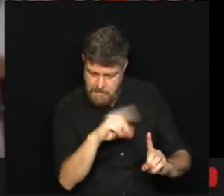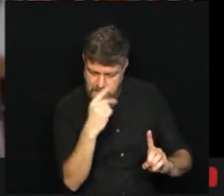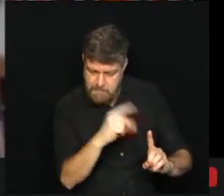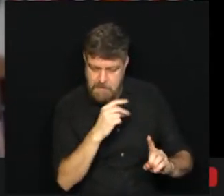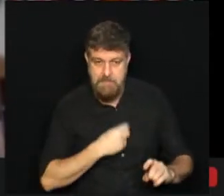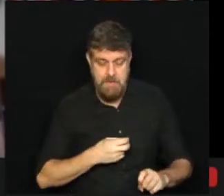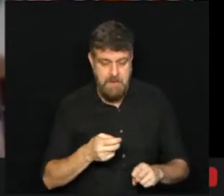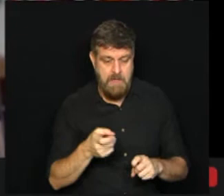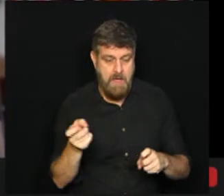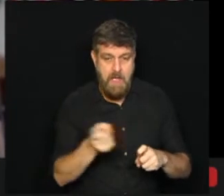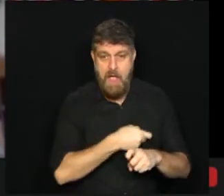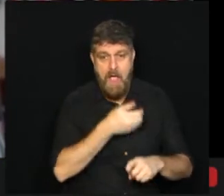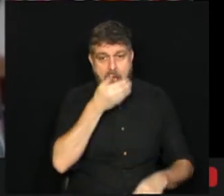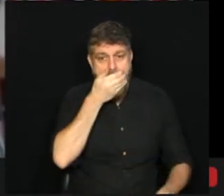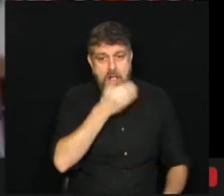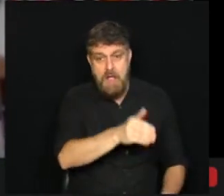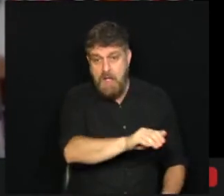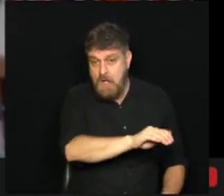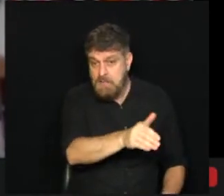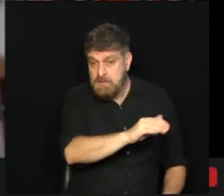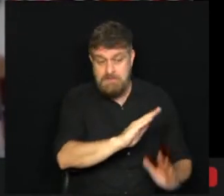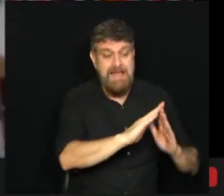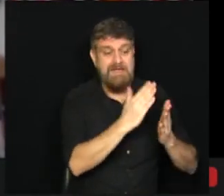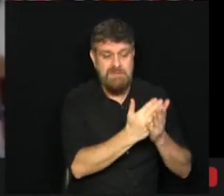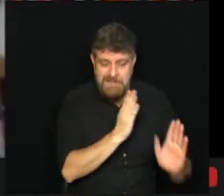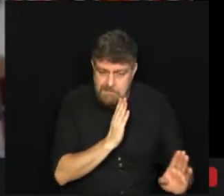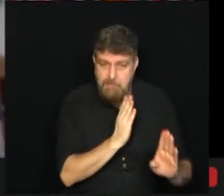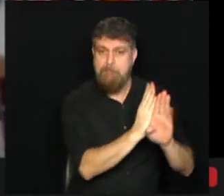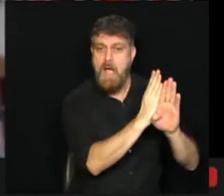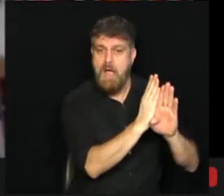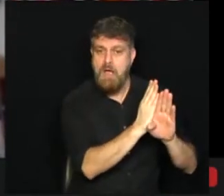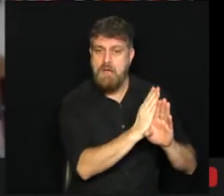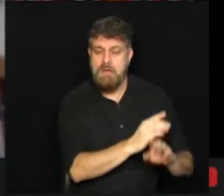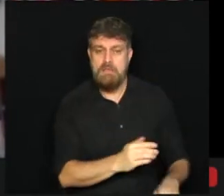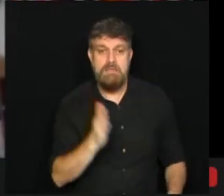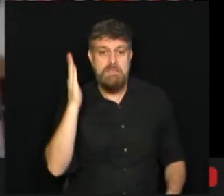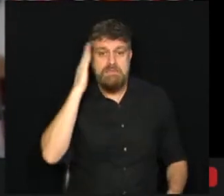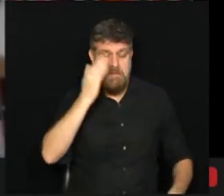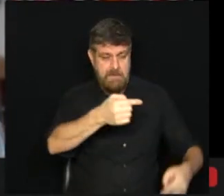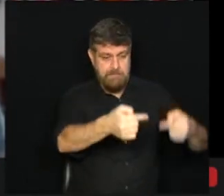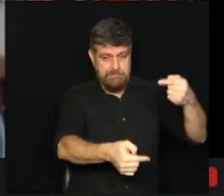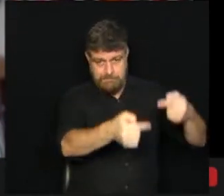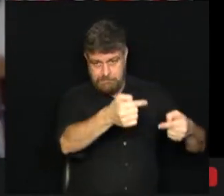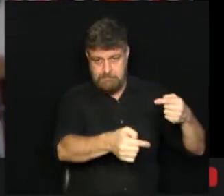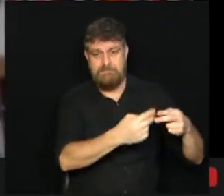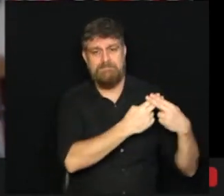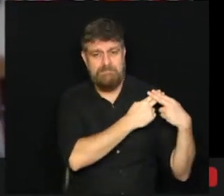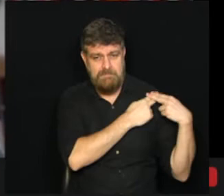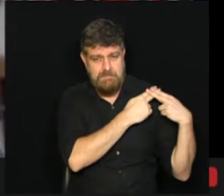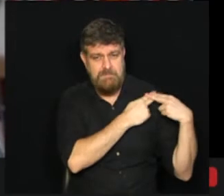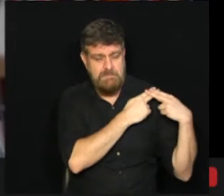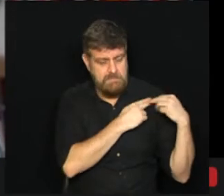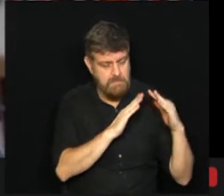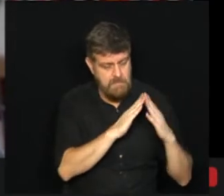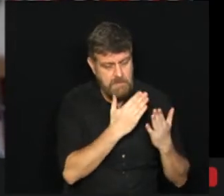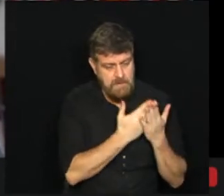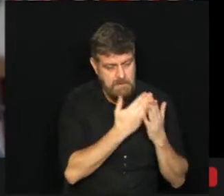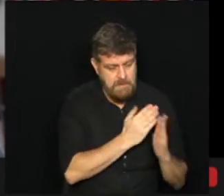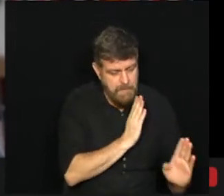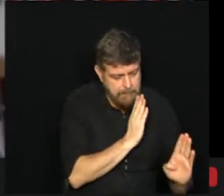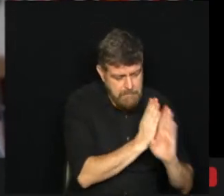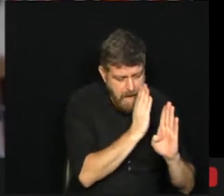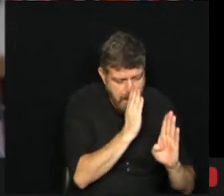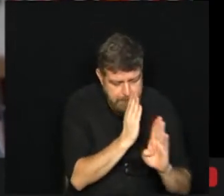abuso sexual e lidar com isso, né? Então, a escola tem uma responsabilidade de identificar